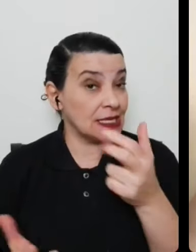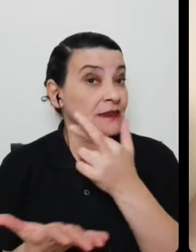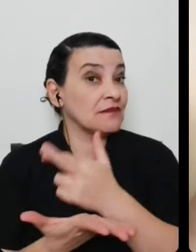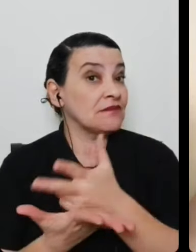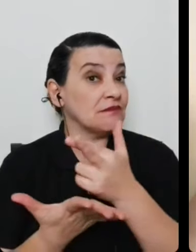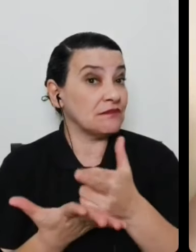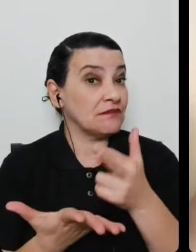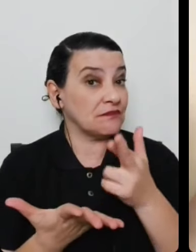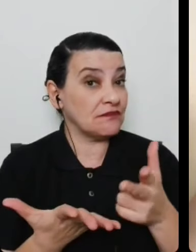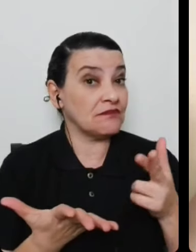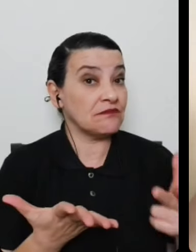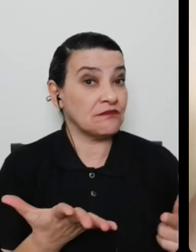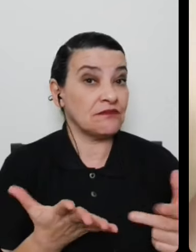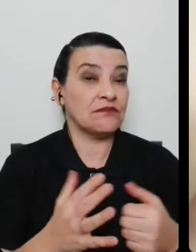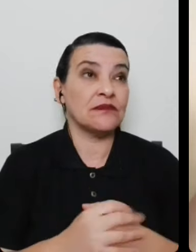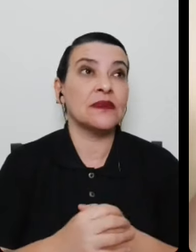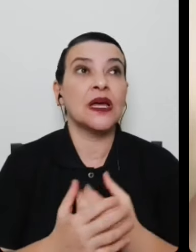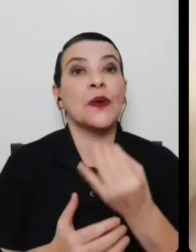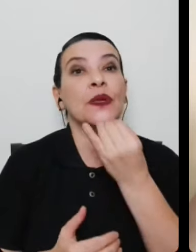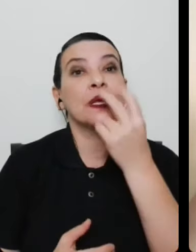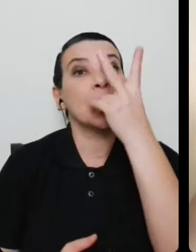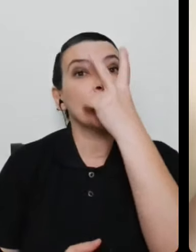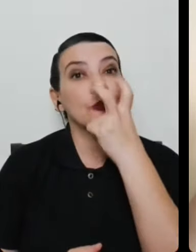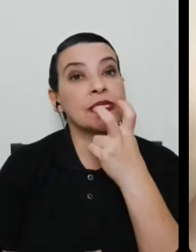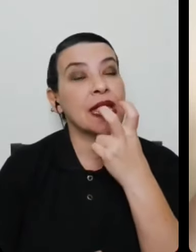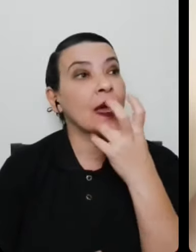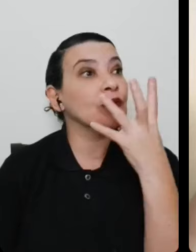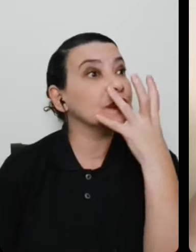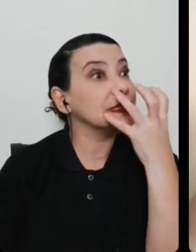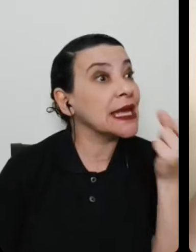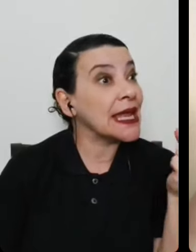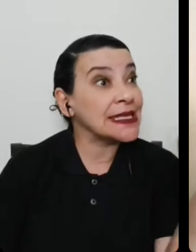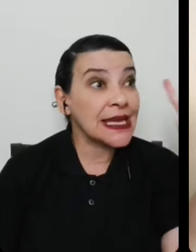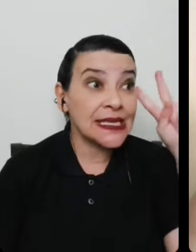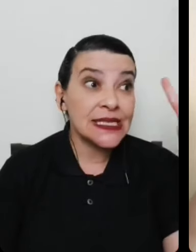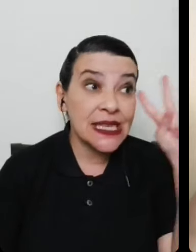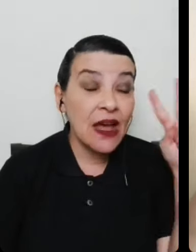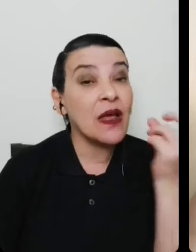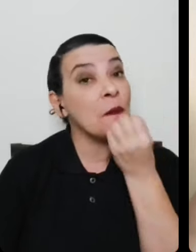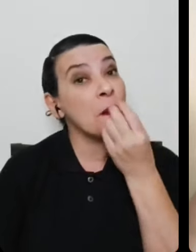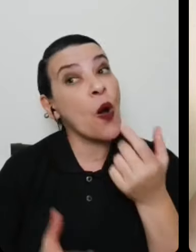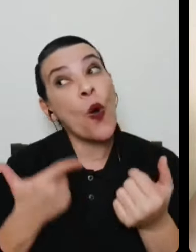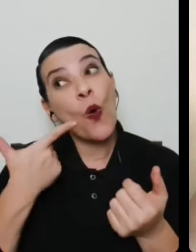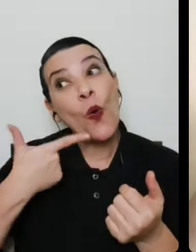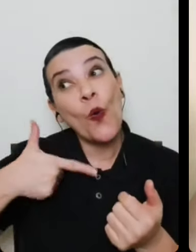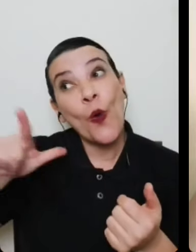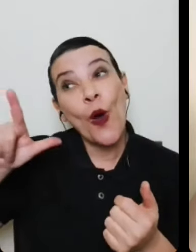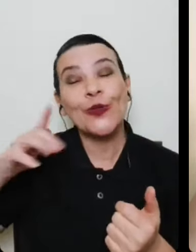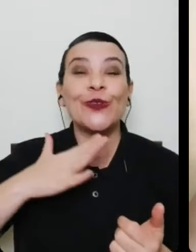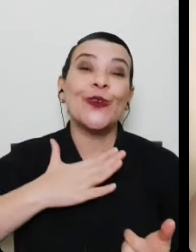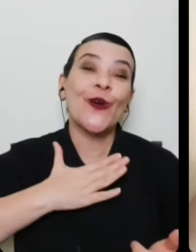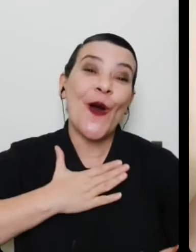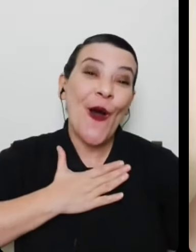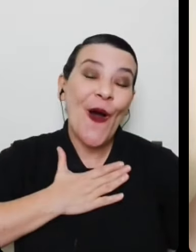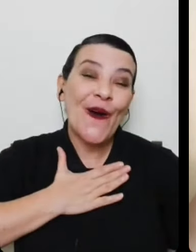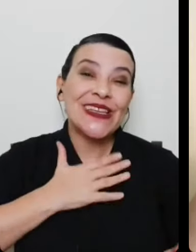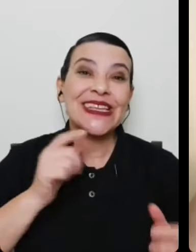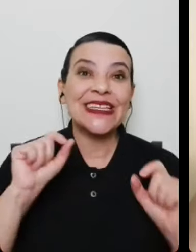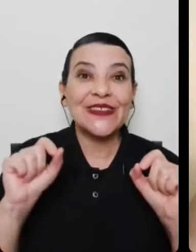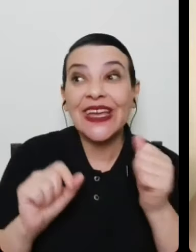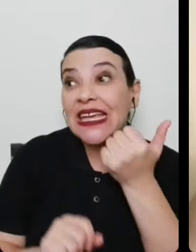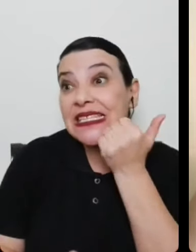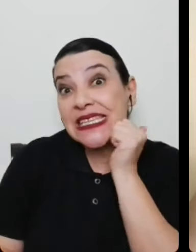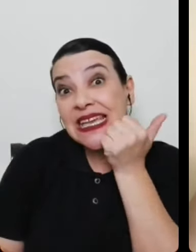Então, o cego se interessa por história, ok, mas o outro gosta mais de